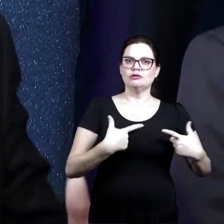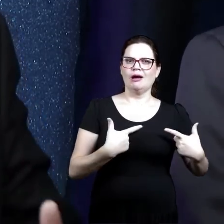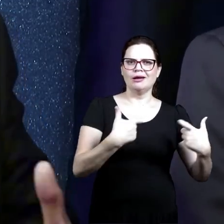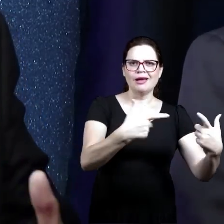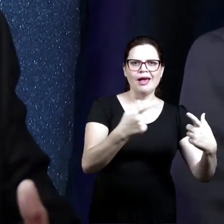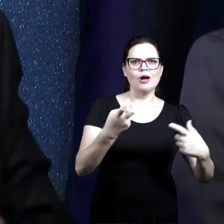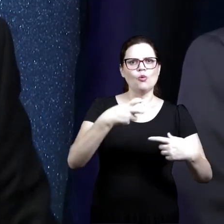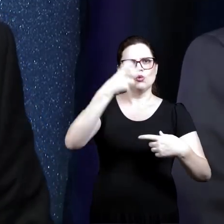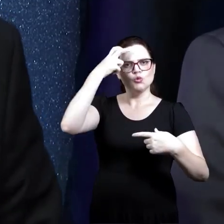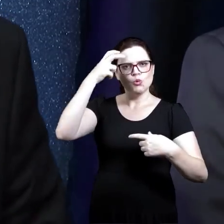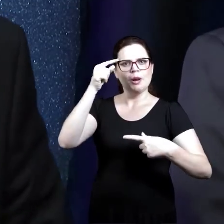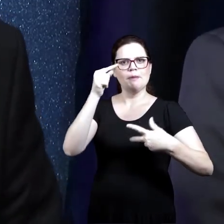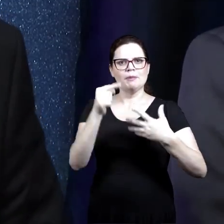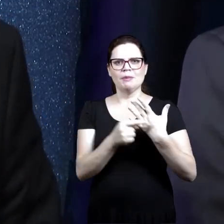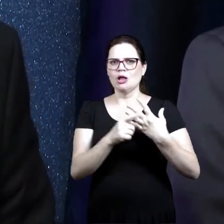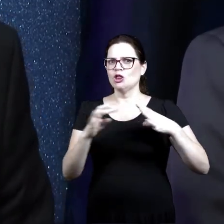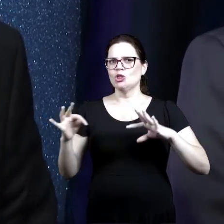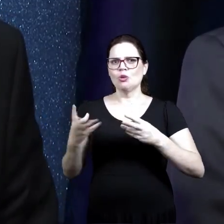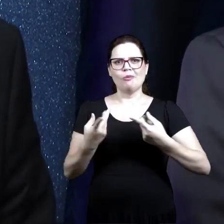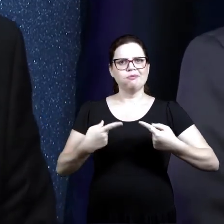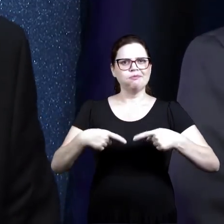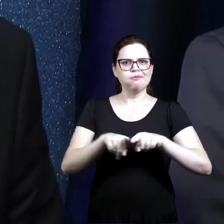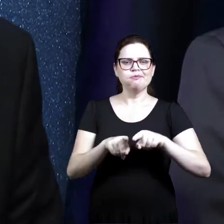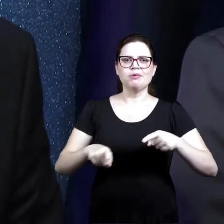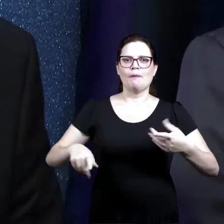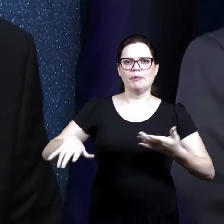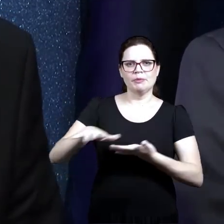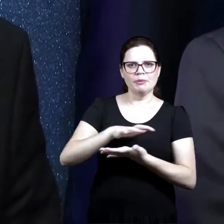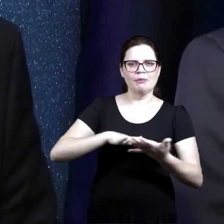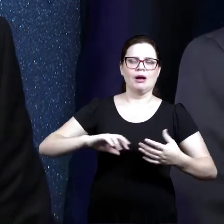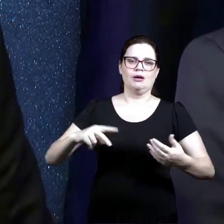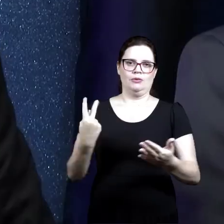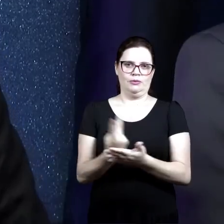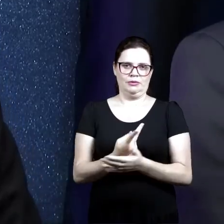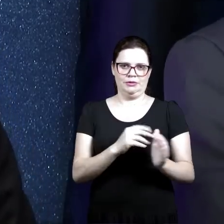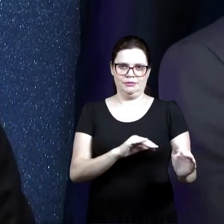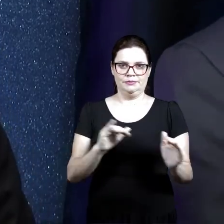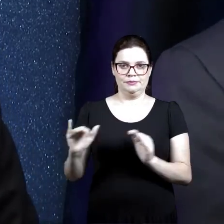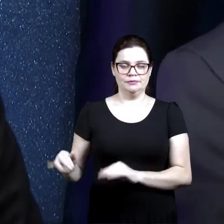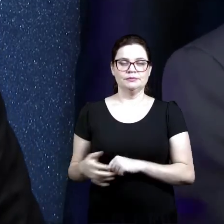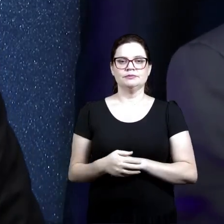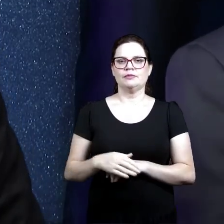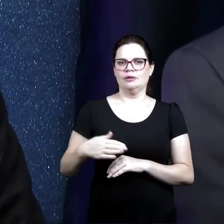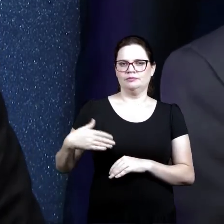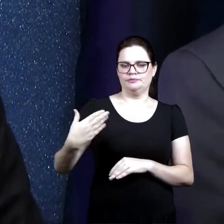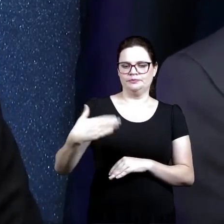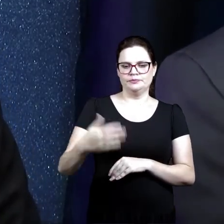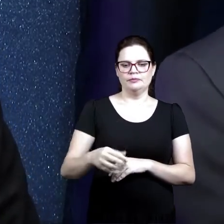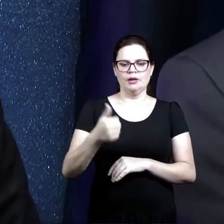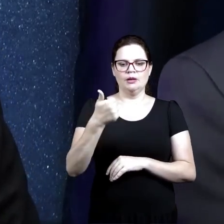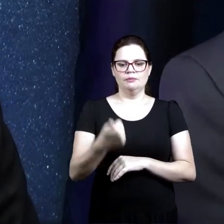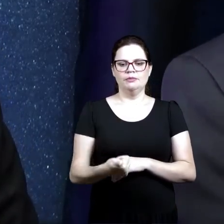conflitos culturais que vinham sobre ele. Dando sequência aqui ainda, em